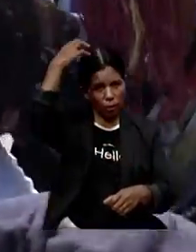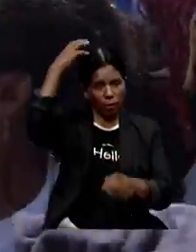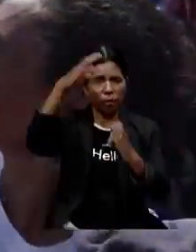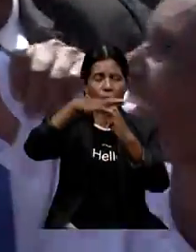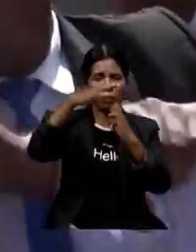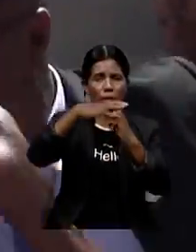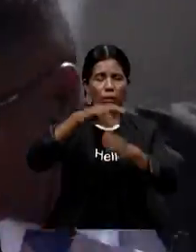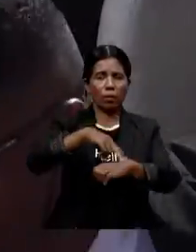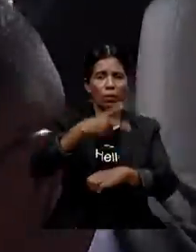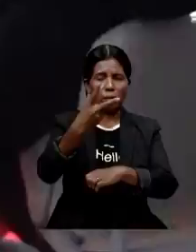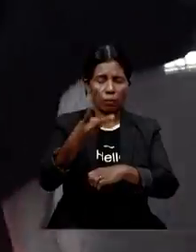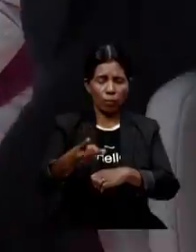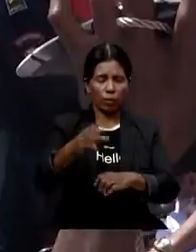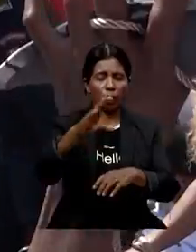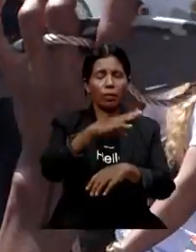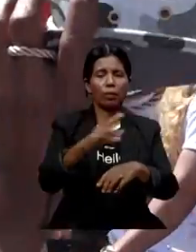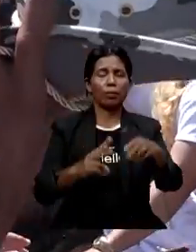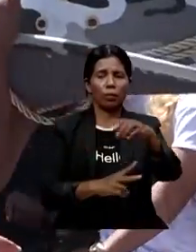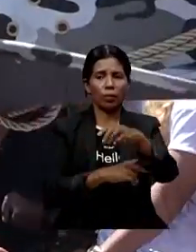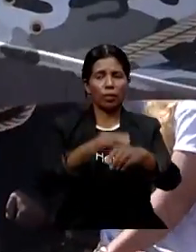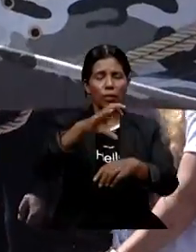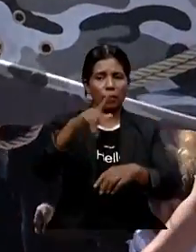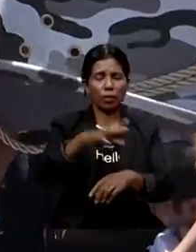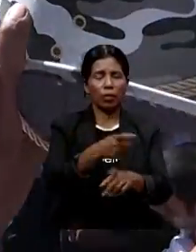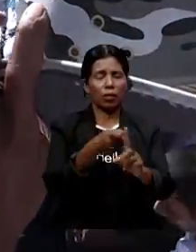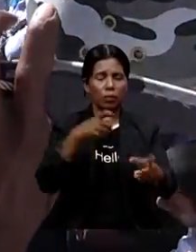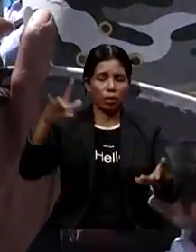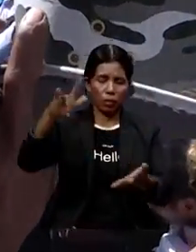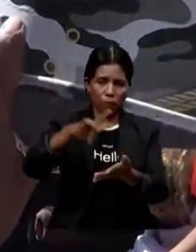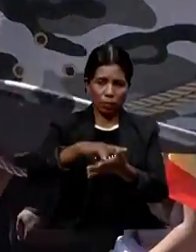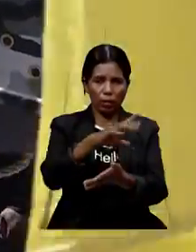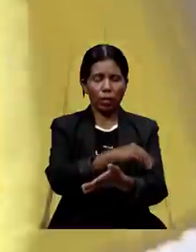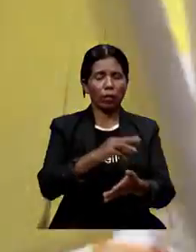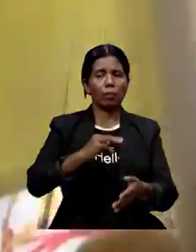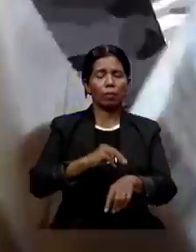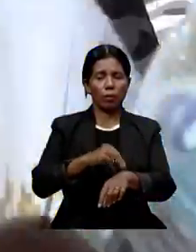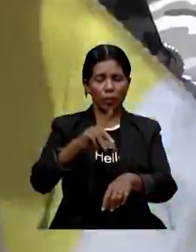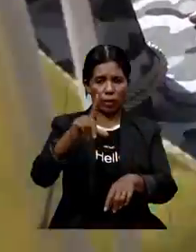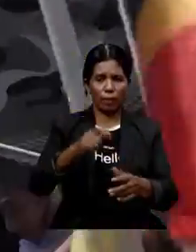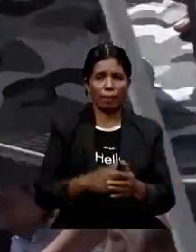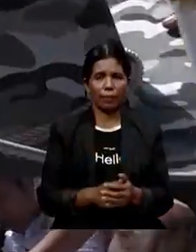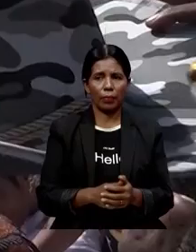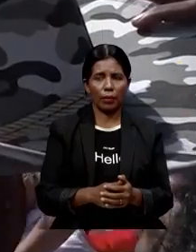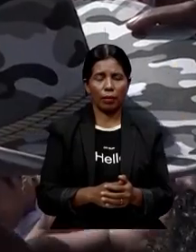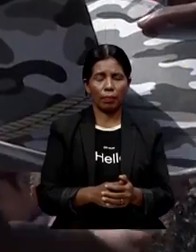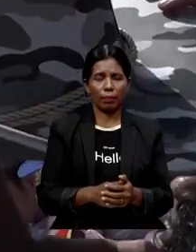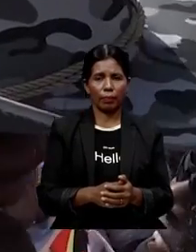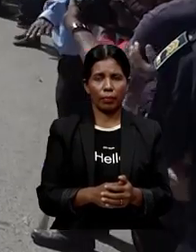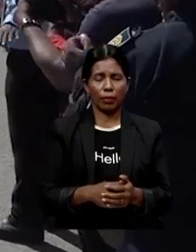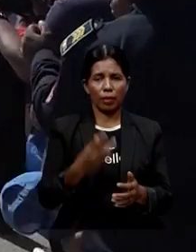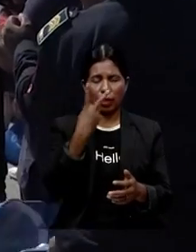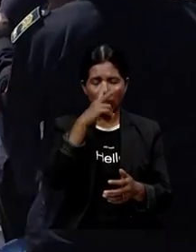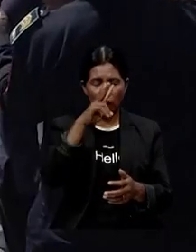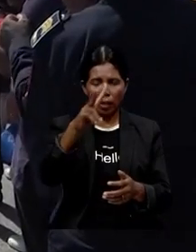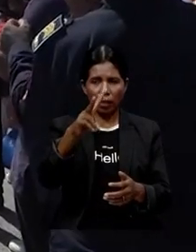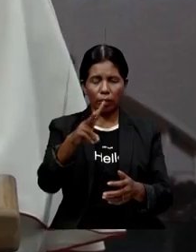Mono e a área Ponte CPLP, o Enhira Rússia Aeroporto, a Tubanu Centura Motel. Animbok. Harei que eu estou com a